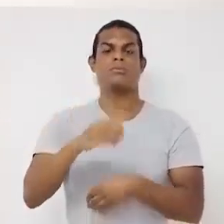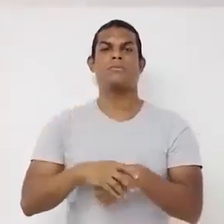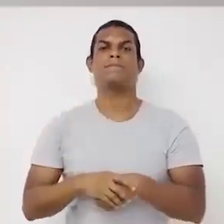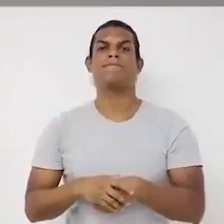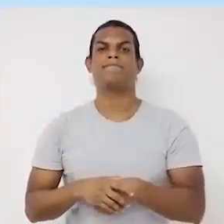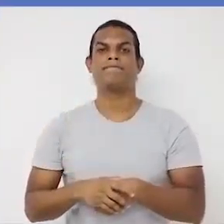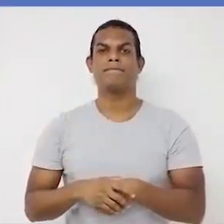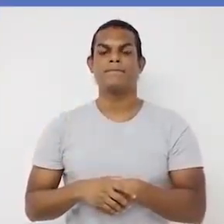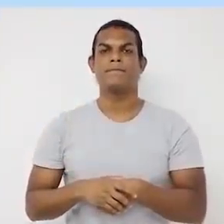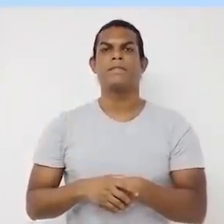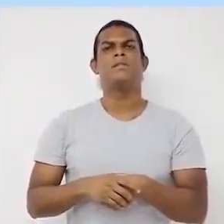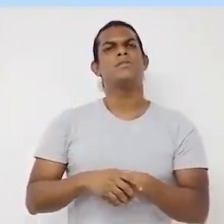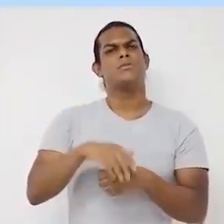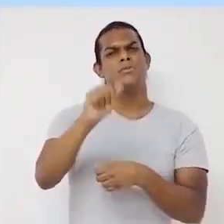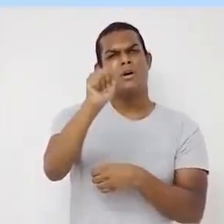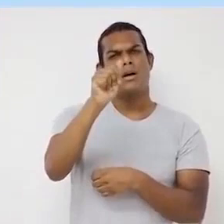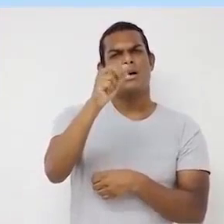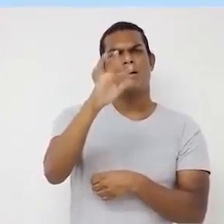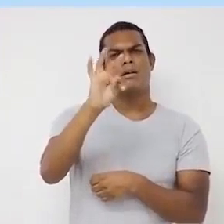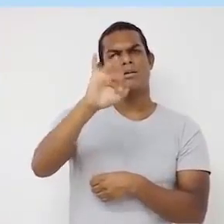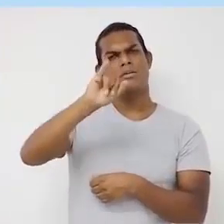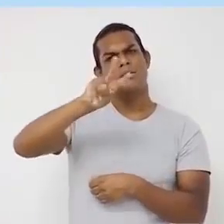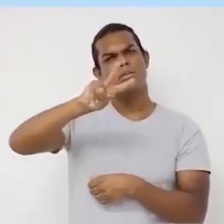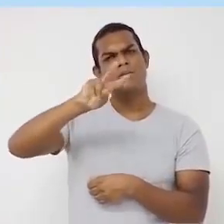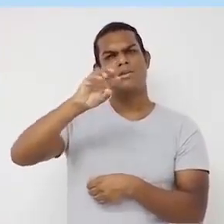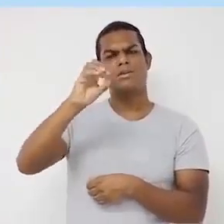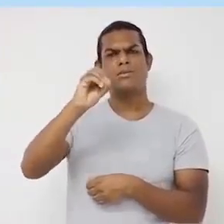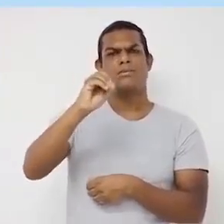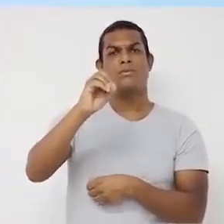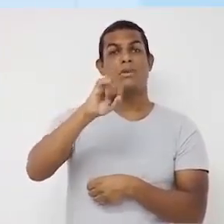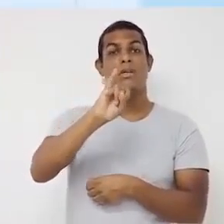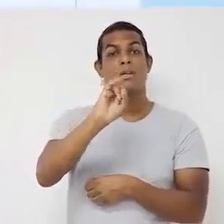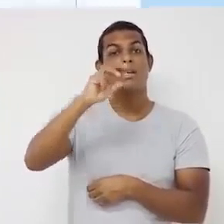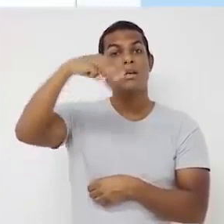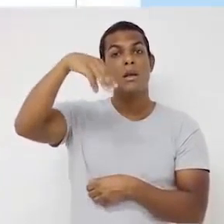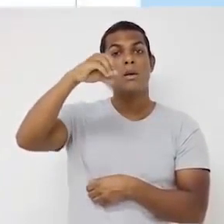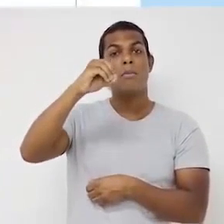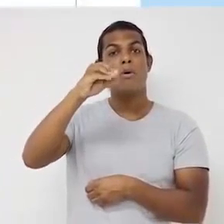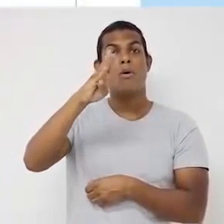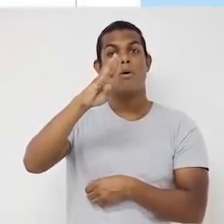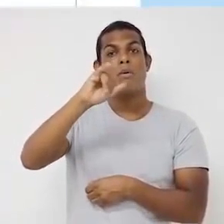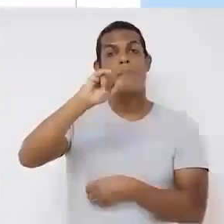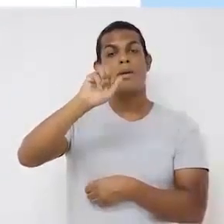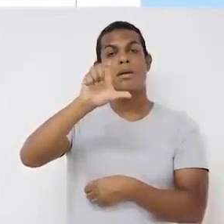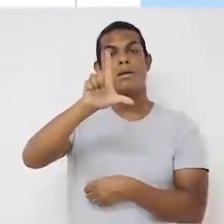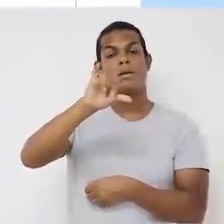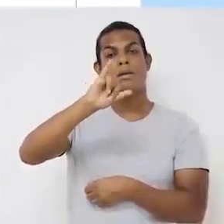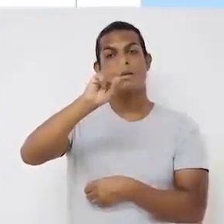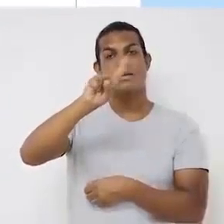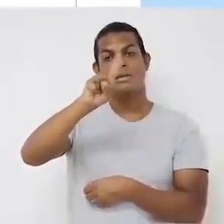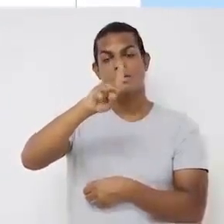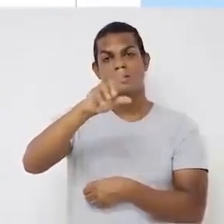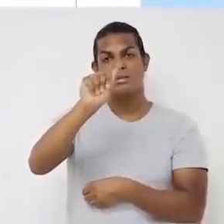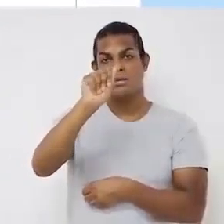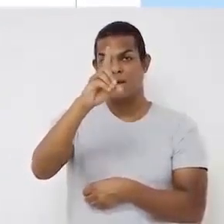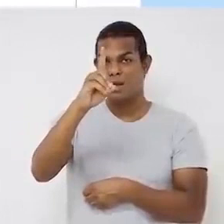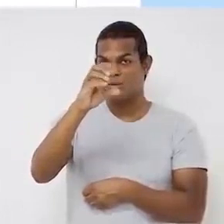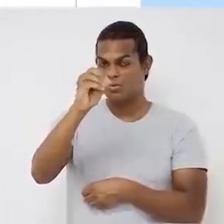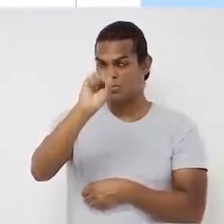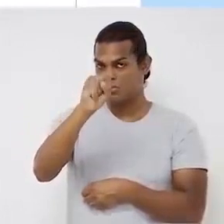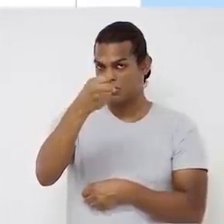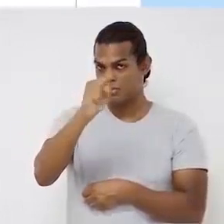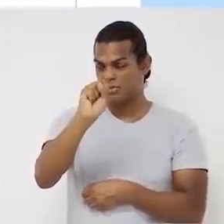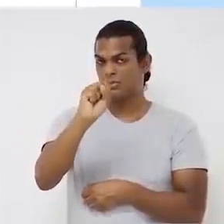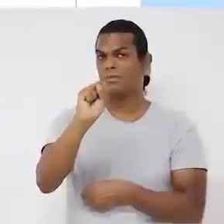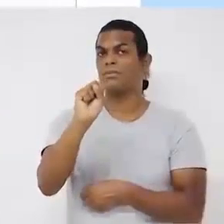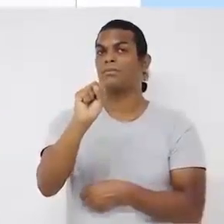ativo imobilizado, okay, também dentro do grupo não circulante, a gente tem os ativos imobilizados, que